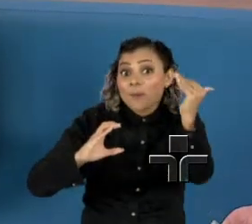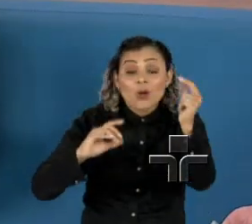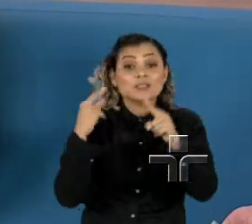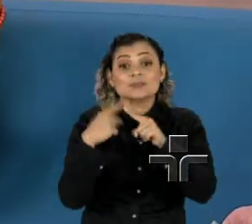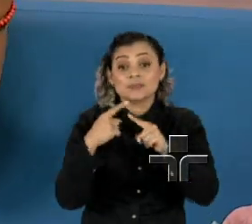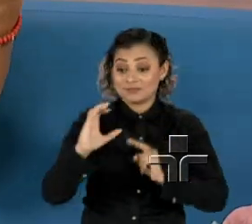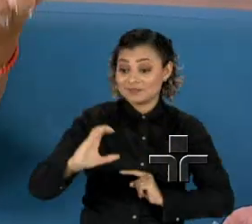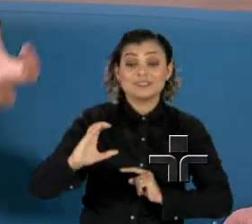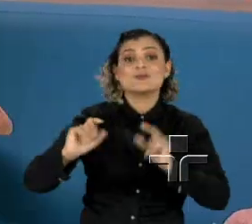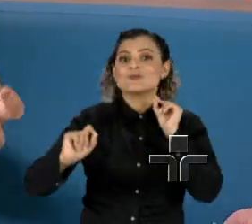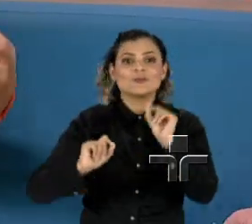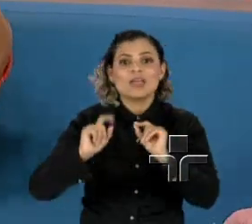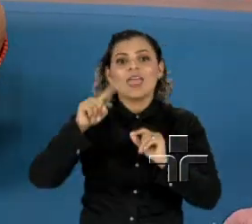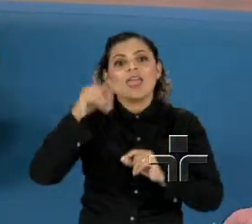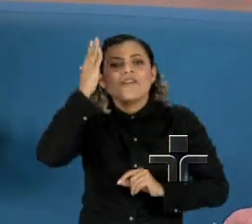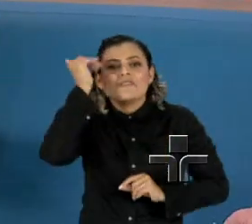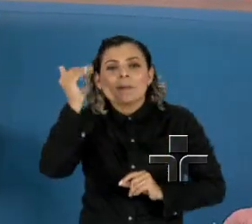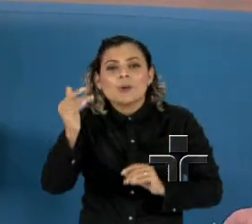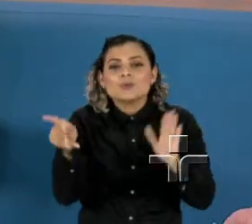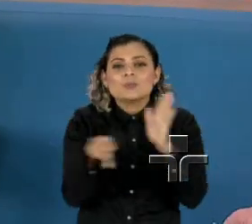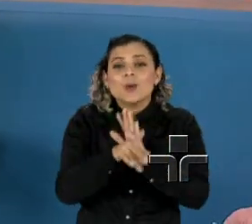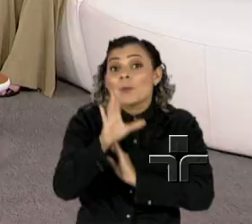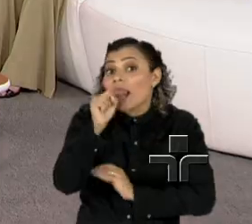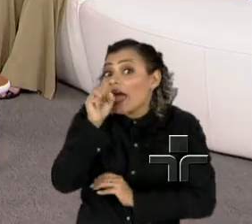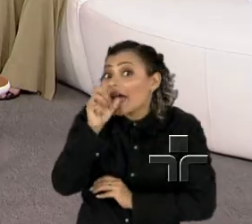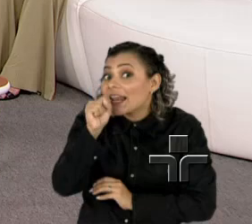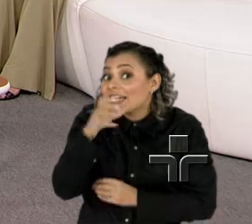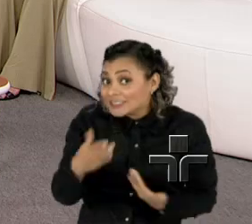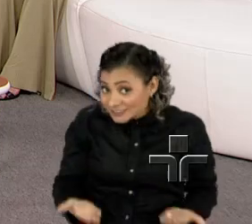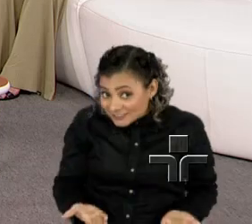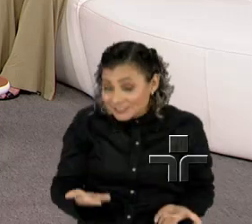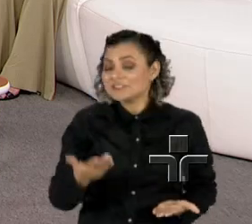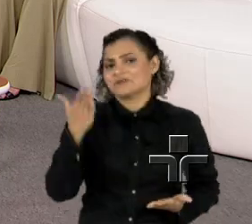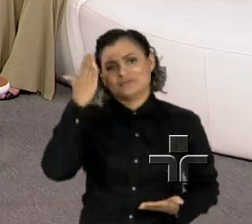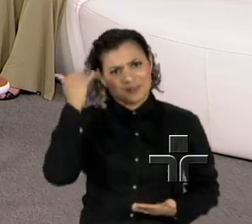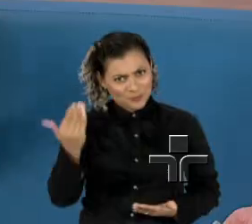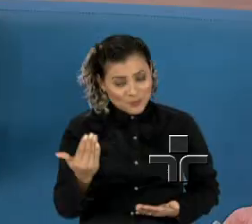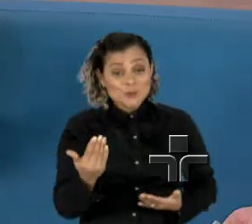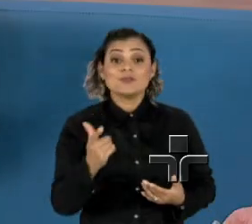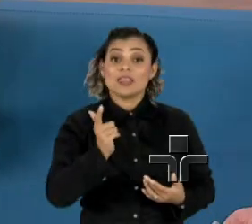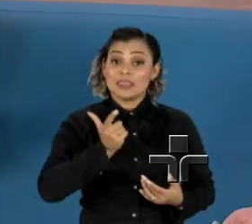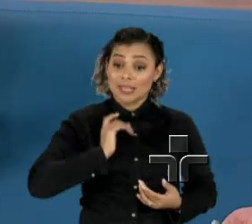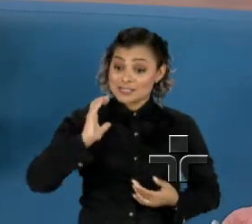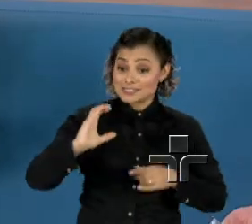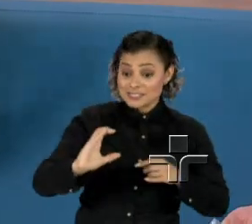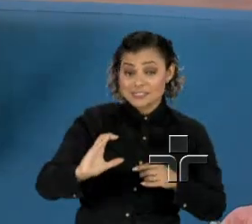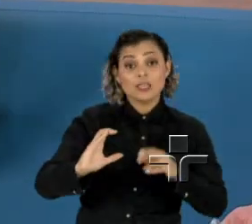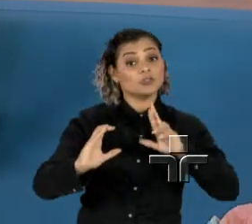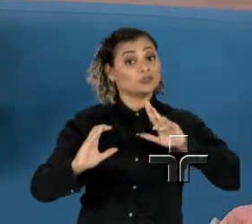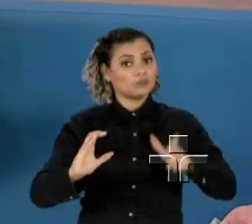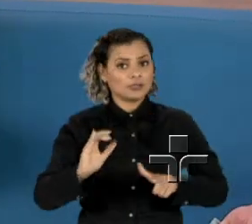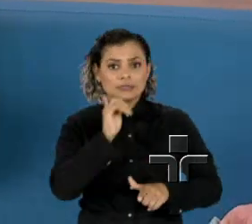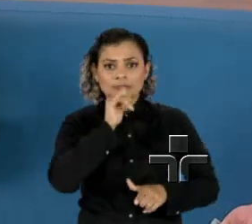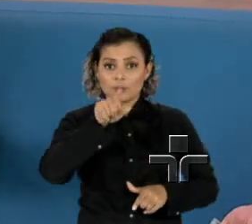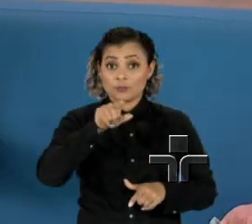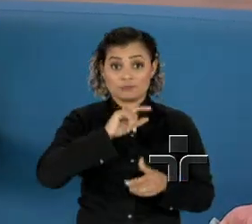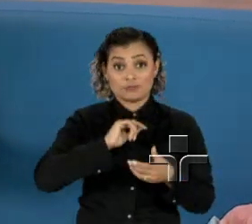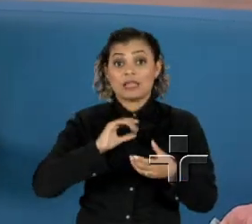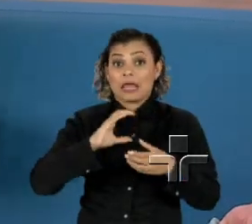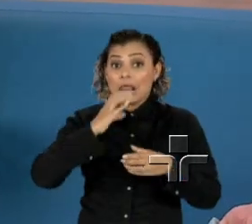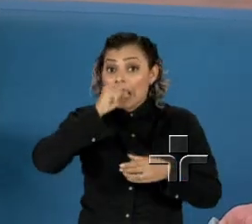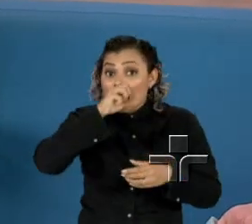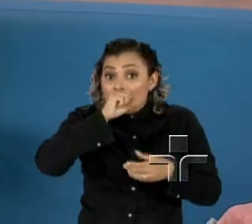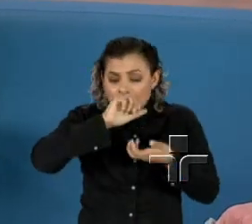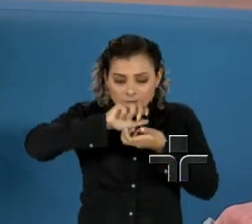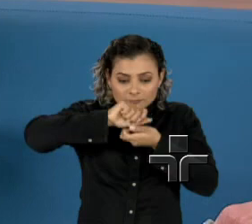é um antioxidante famoso. Da laranja. Da laranja. É. Ela tem uma peculiaridade. Se a gente descascar esse